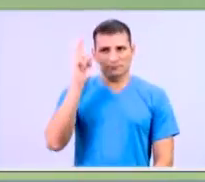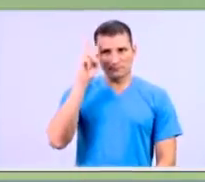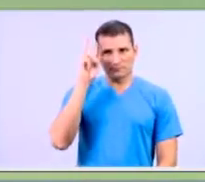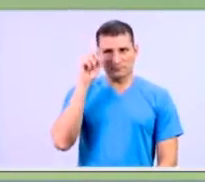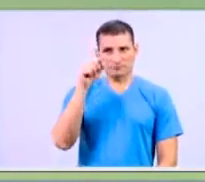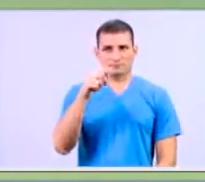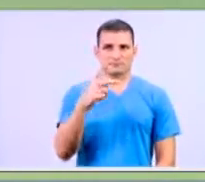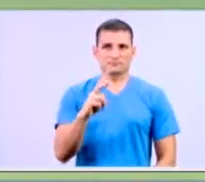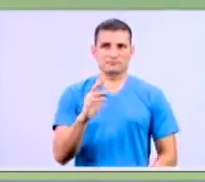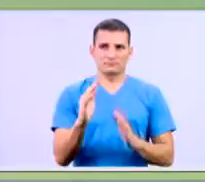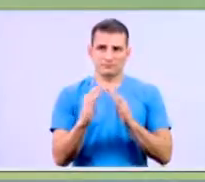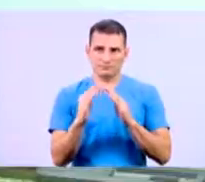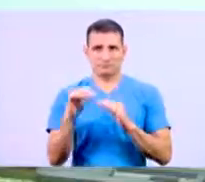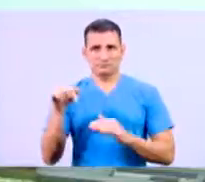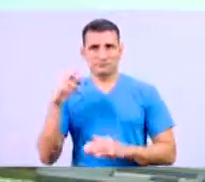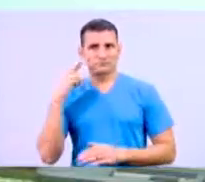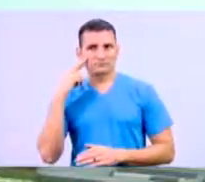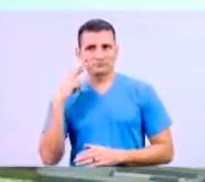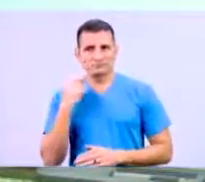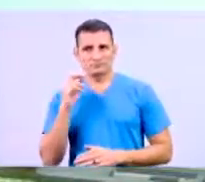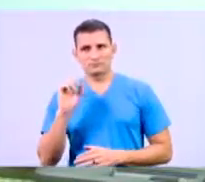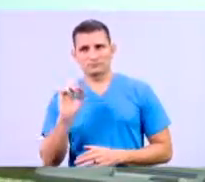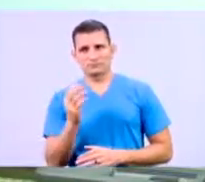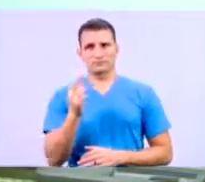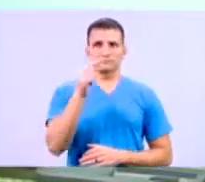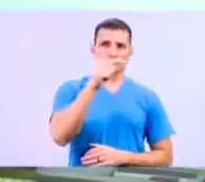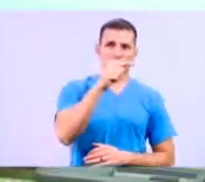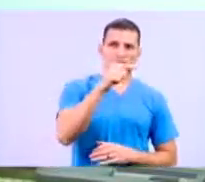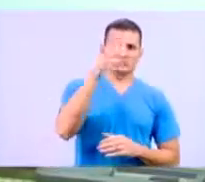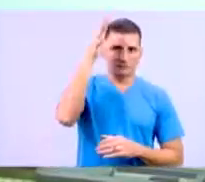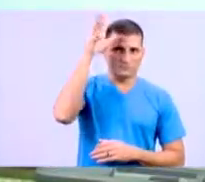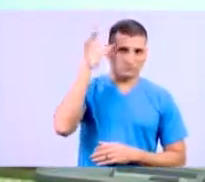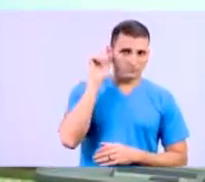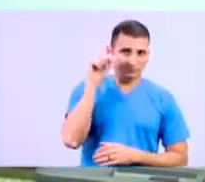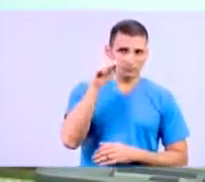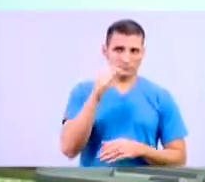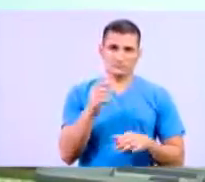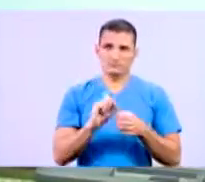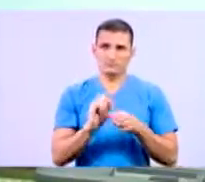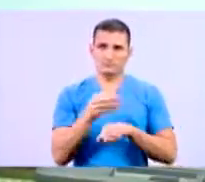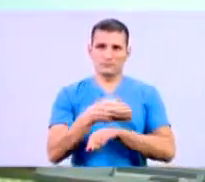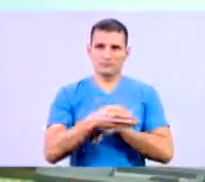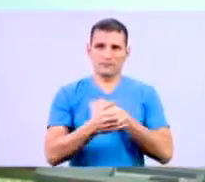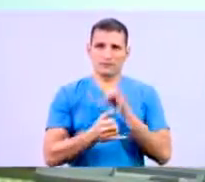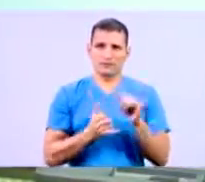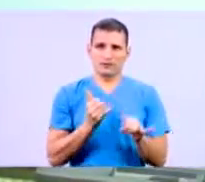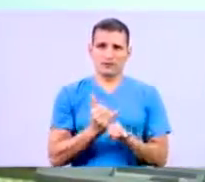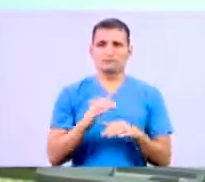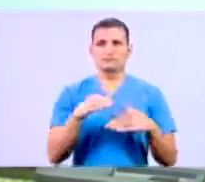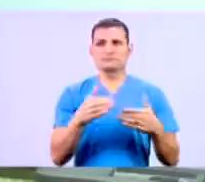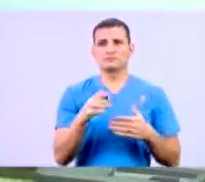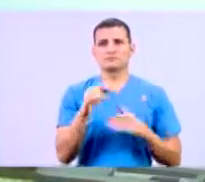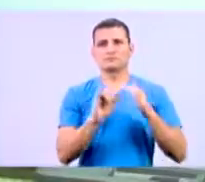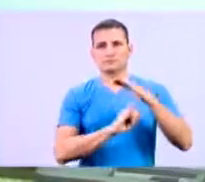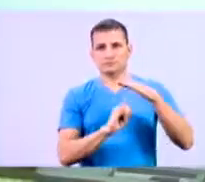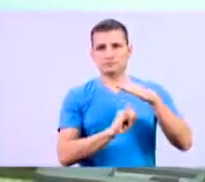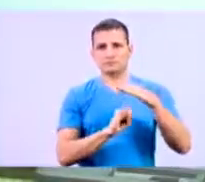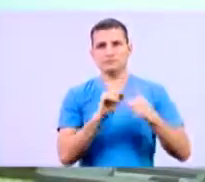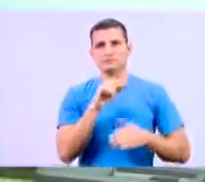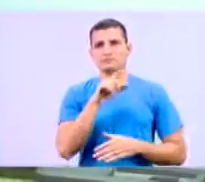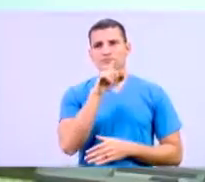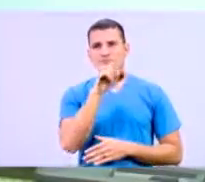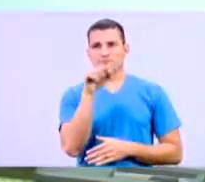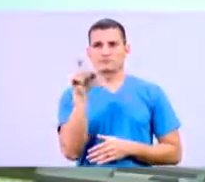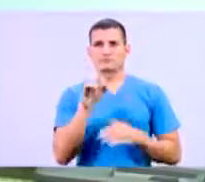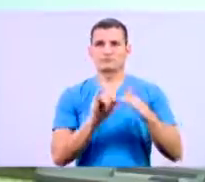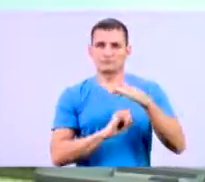em Rondônia ou aí no Acre, e você está fazendo um acesso à internet. Quais essas entidades? De onde passou, né? Você